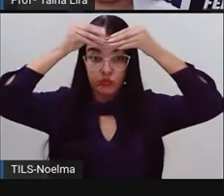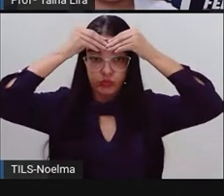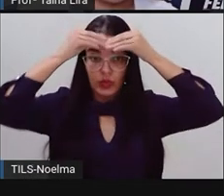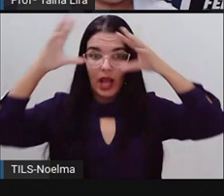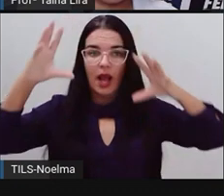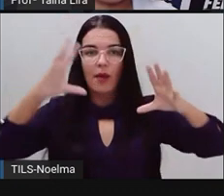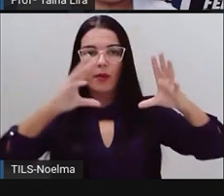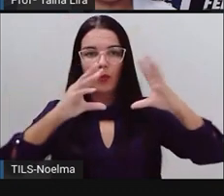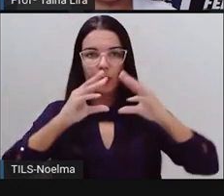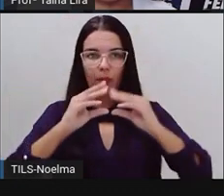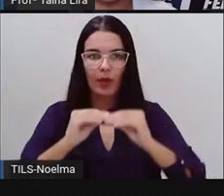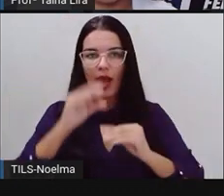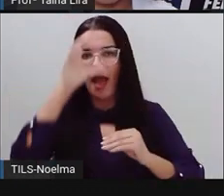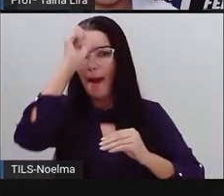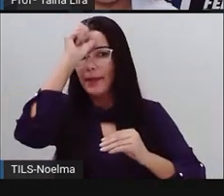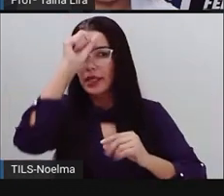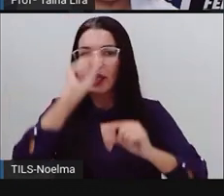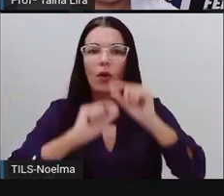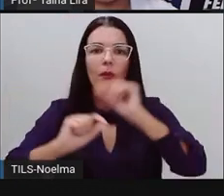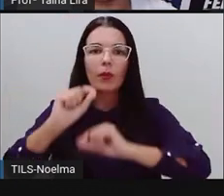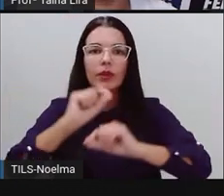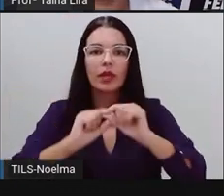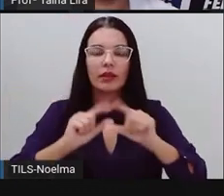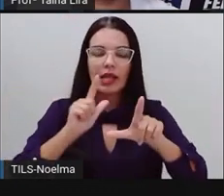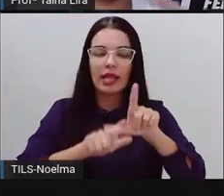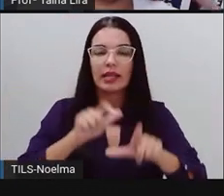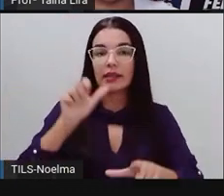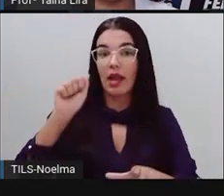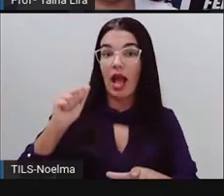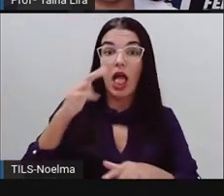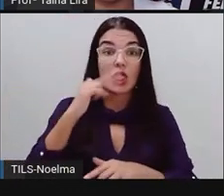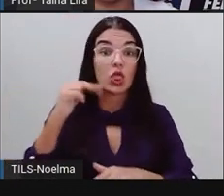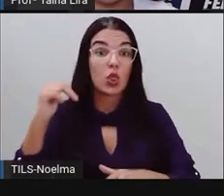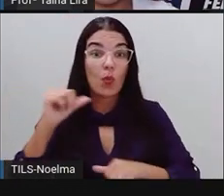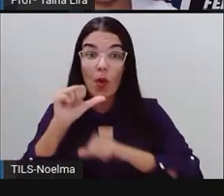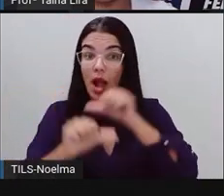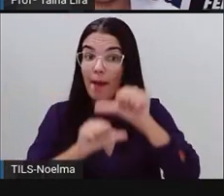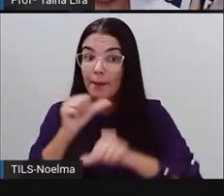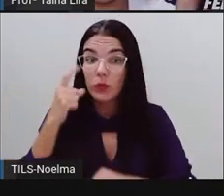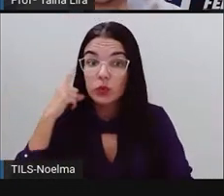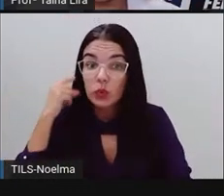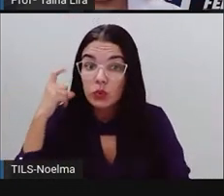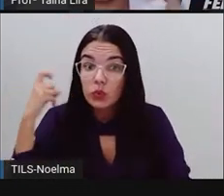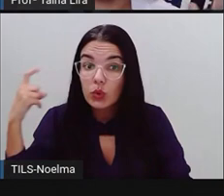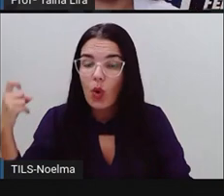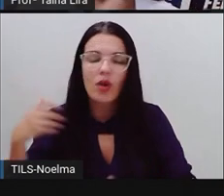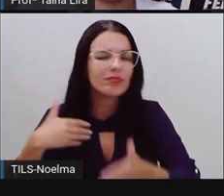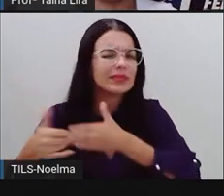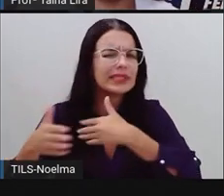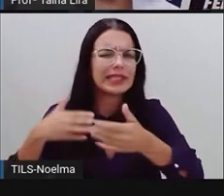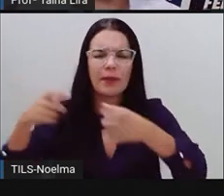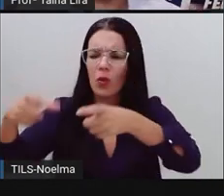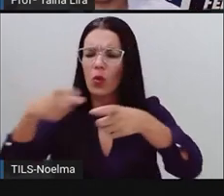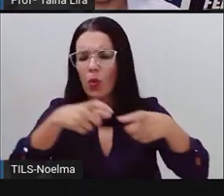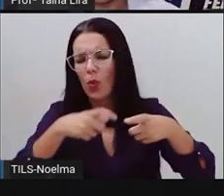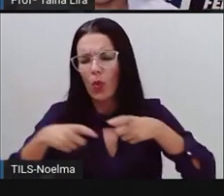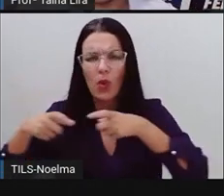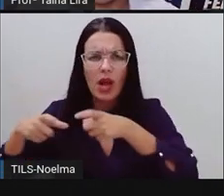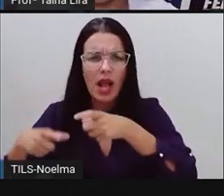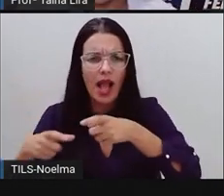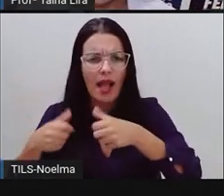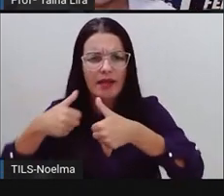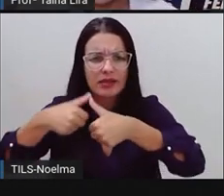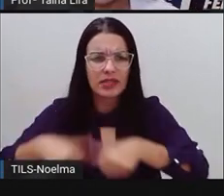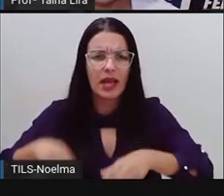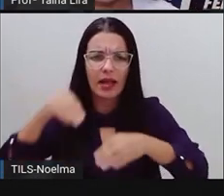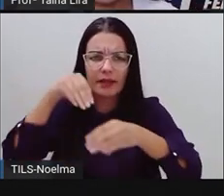gente foi que a gente aprendeu na aula de hoje ó a letra A nunca vai mudar o som não é verdade independente aí da posição que ela esteja na